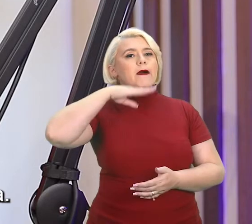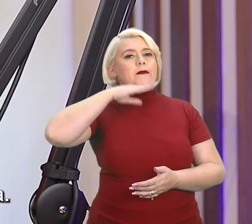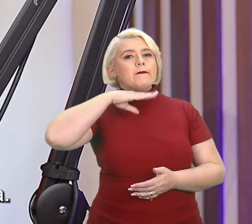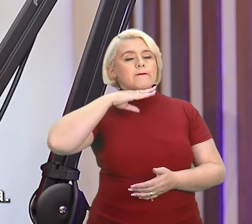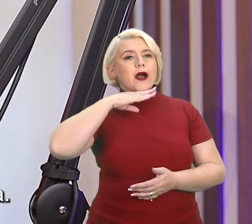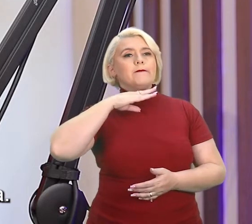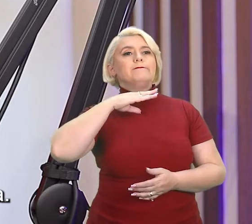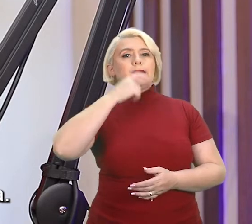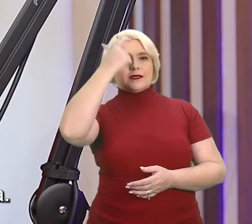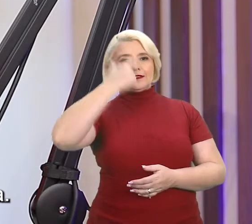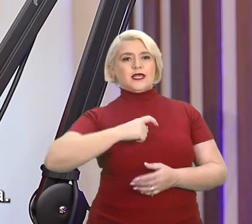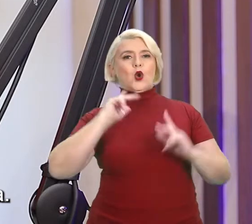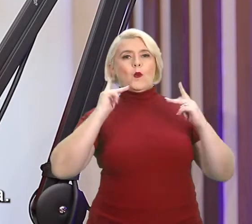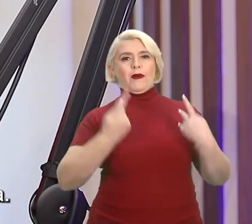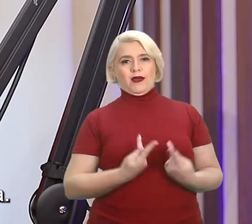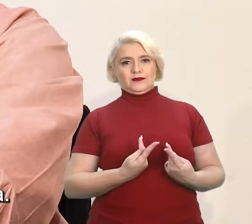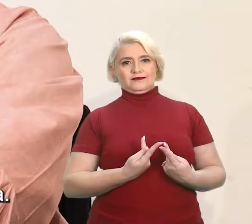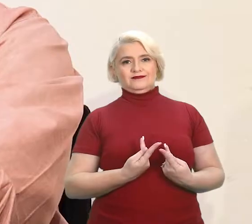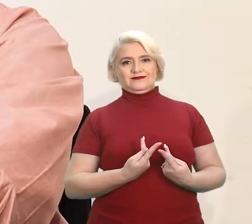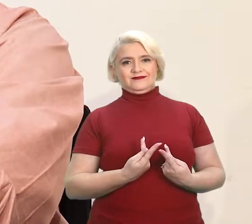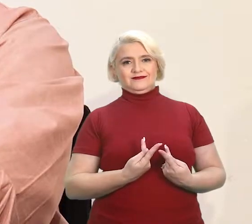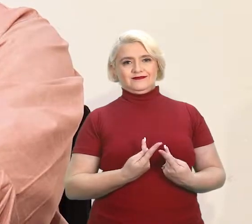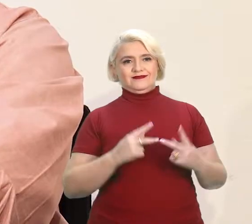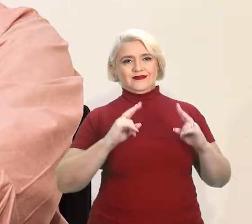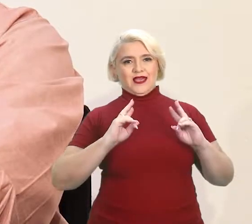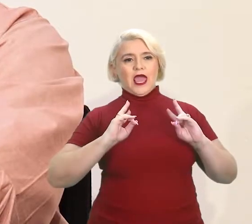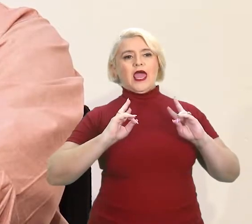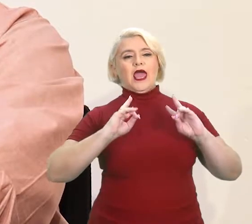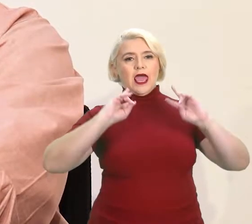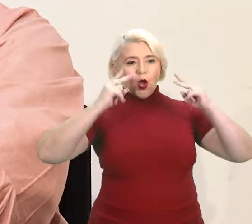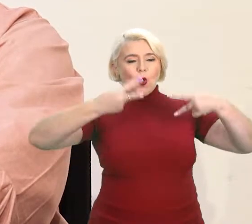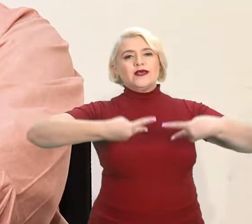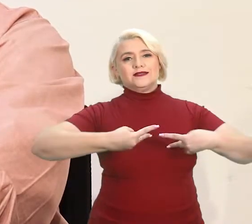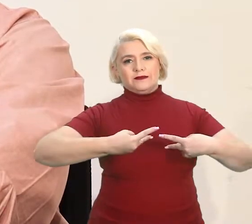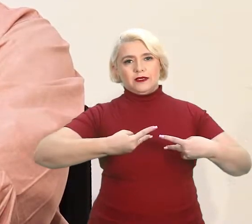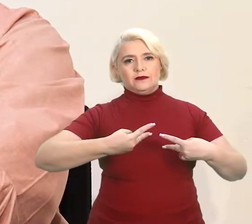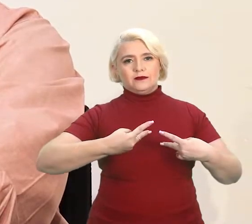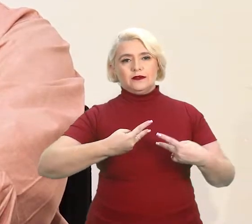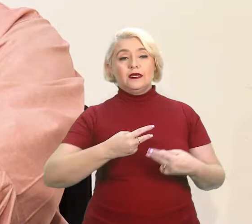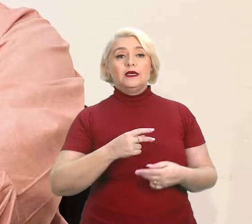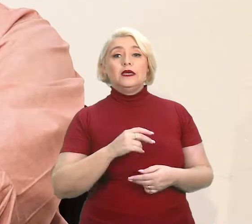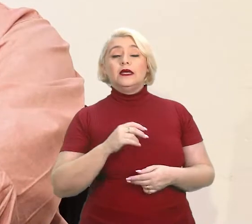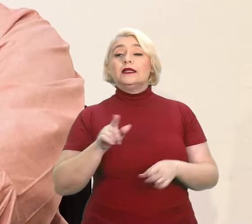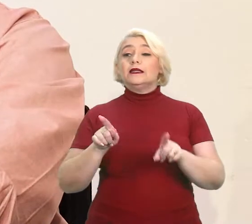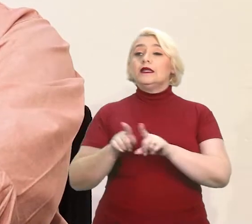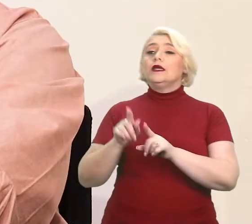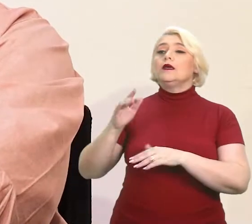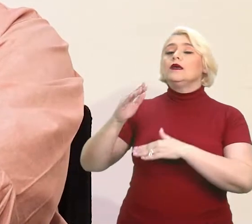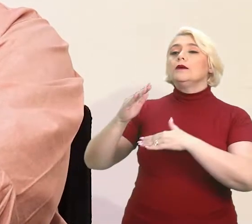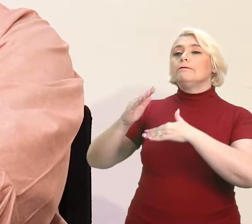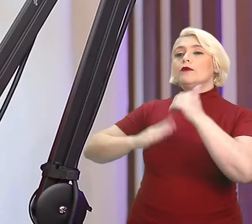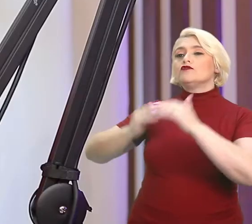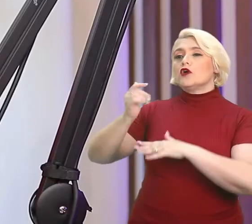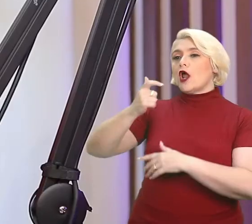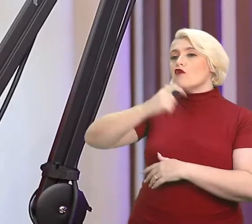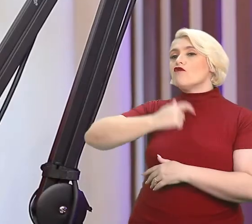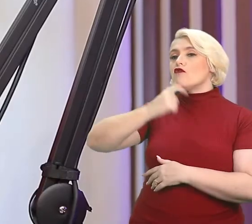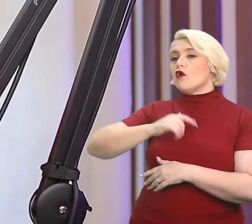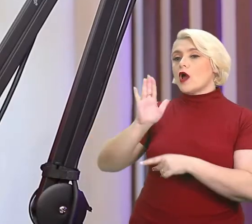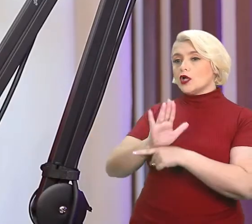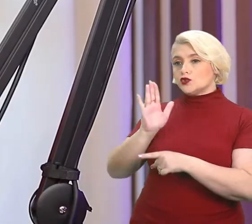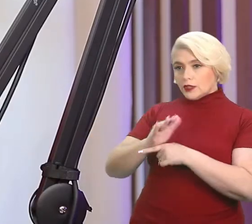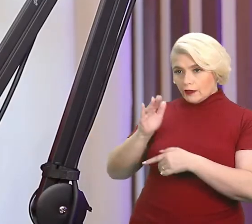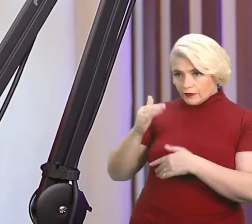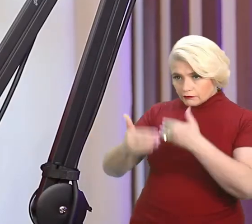Se não falasse, não ia ser nada na vida. E o profissional de fonoaudiologia, ele ajudava nesse processo?